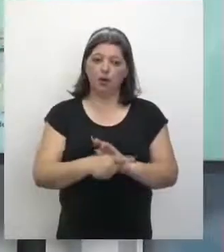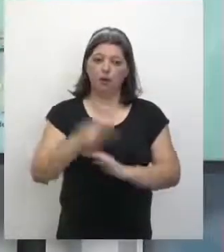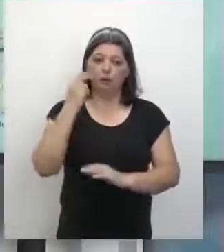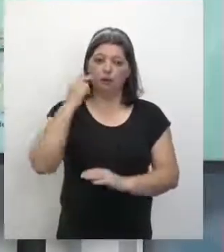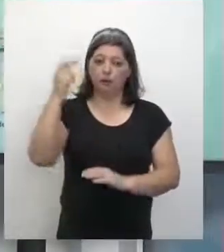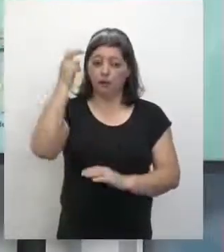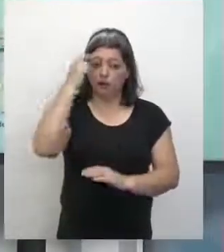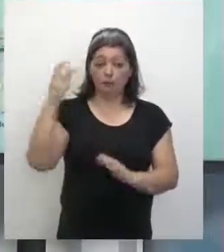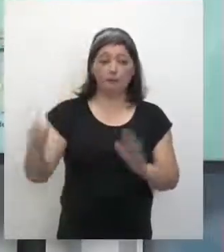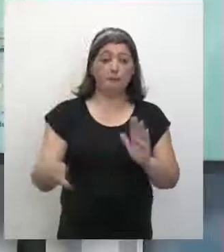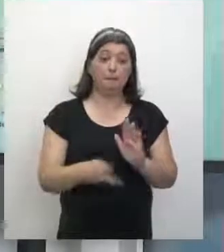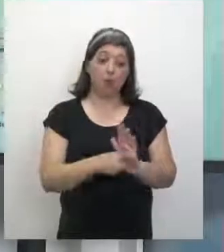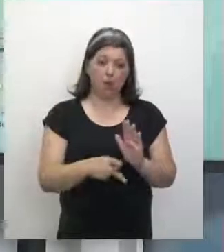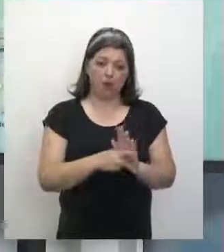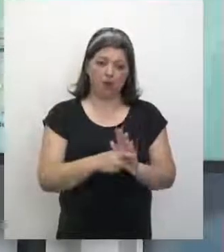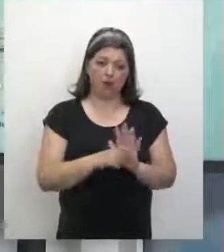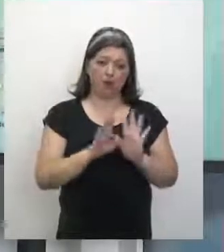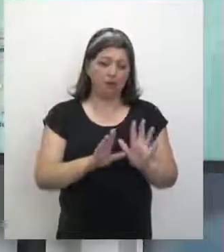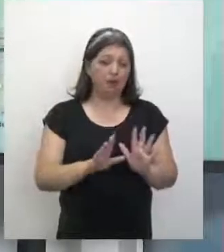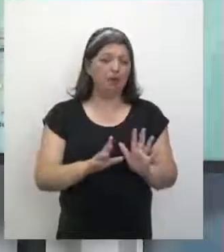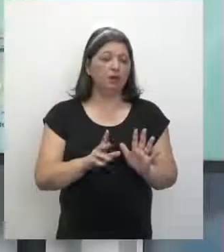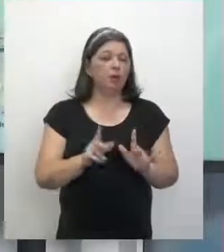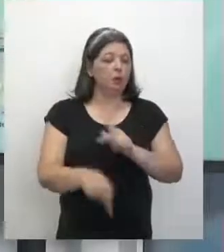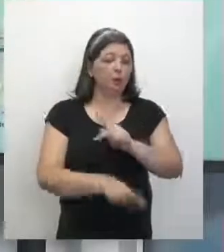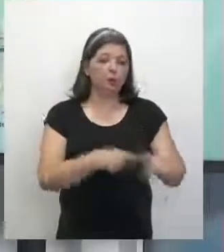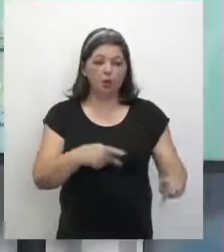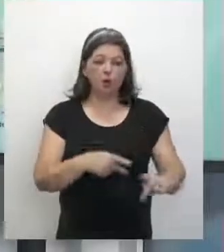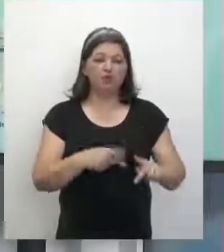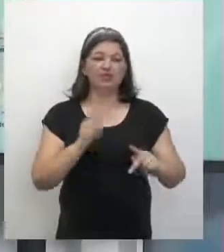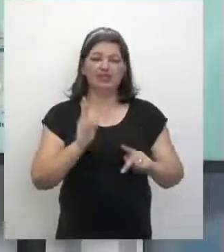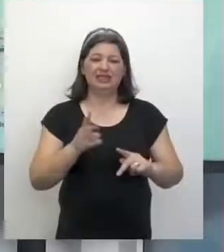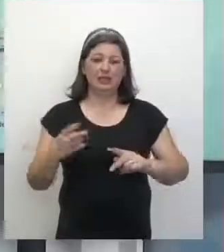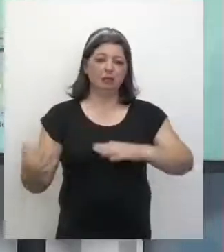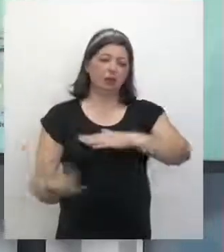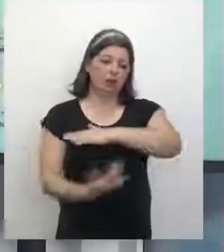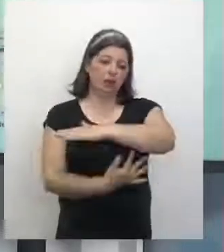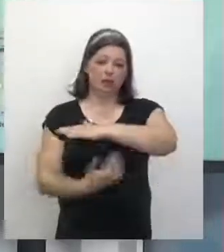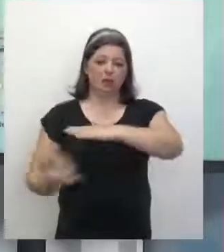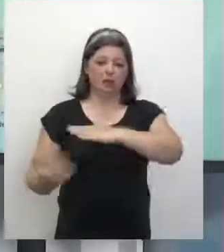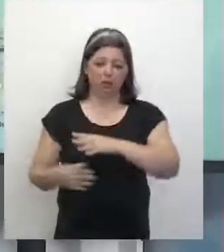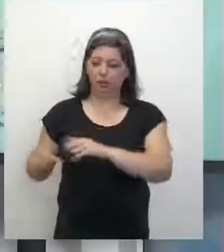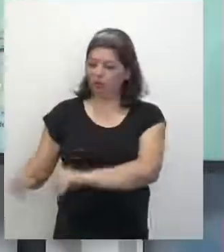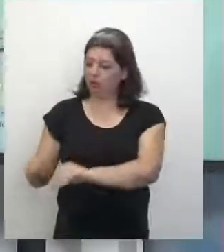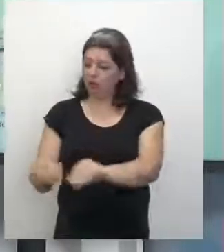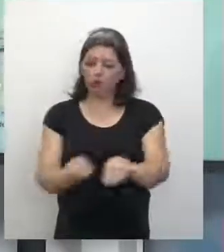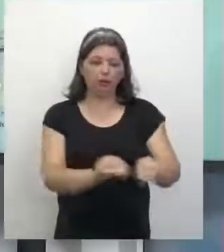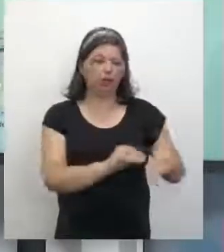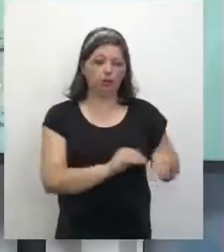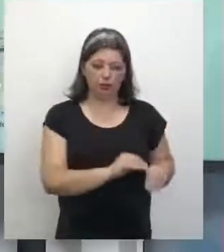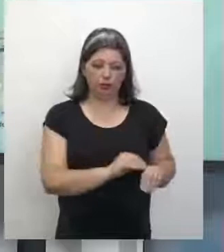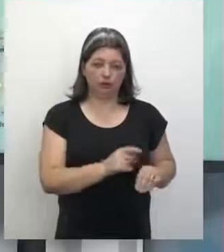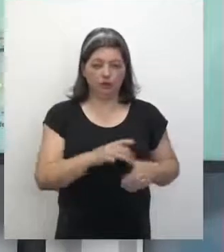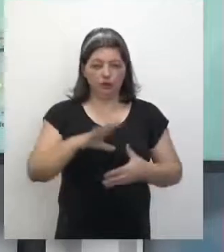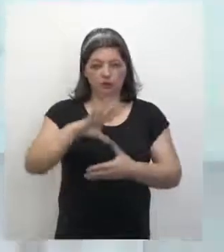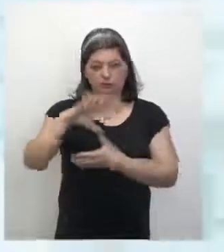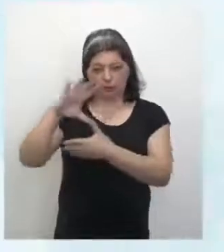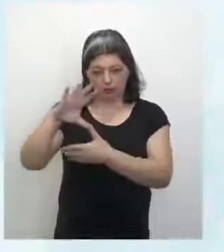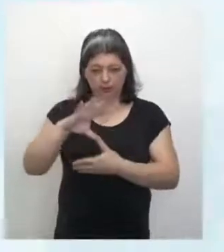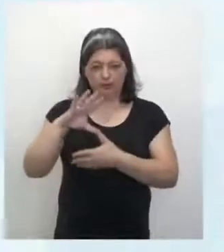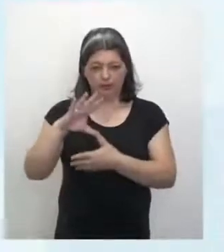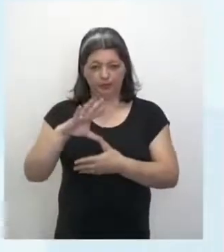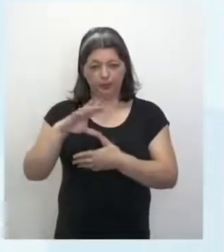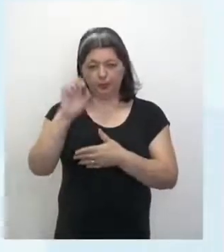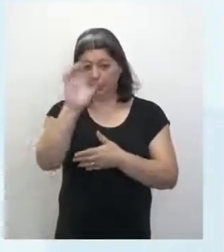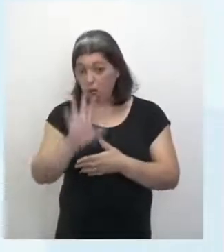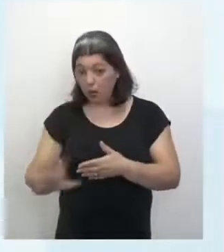própria cultura, né, mas é um povo nômade, é um povo que vai se deslocando de um local para o outro, como a gente viu aí no mapa, que pega aí a região da